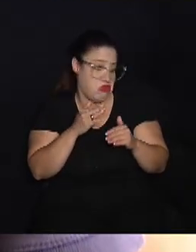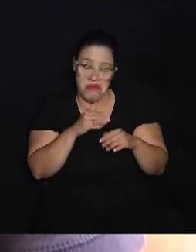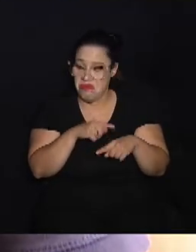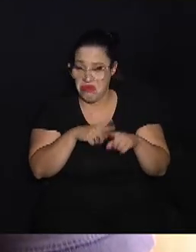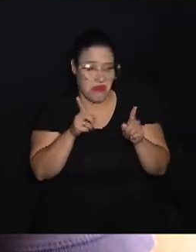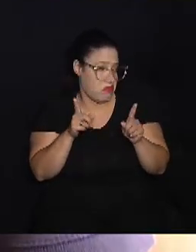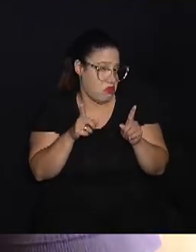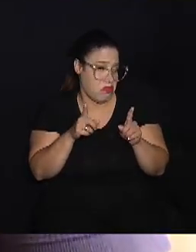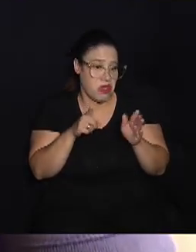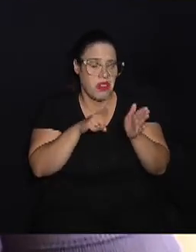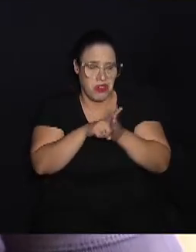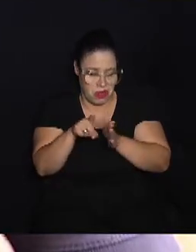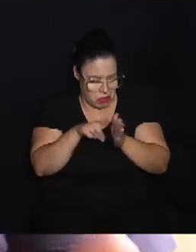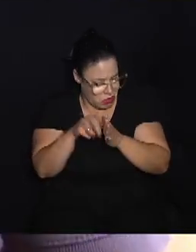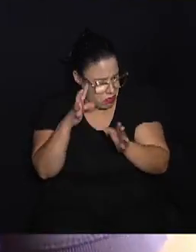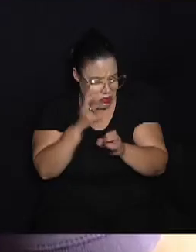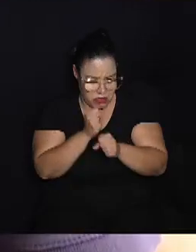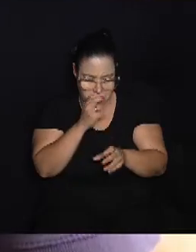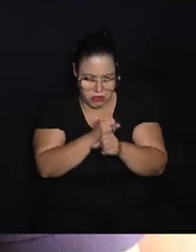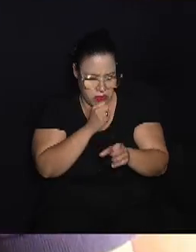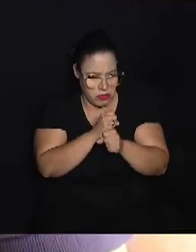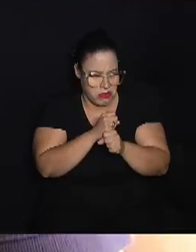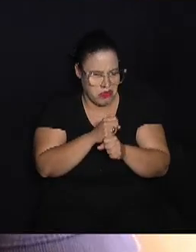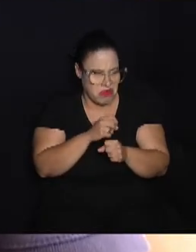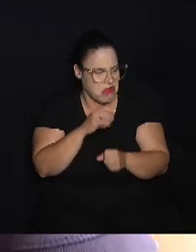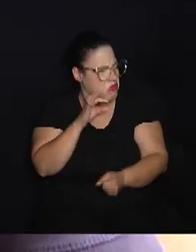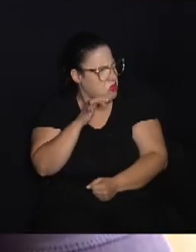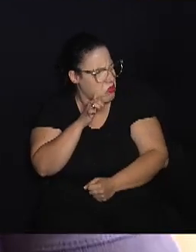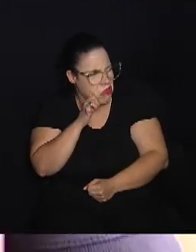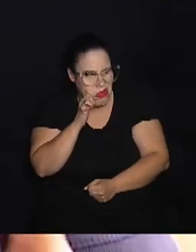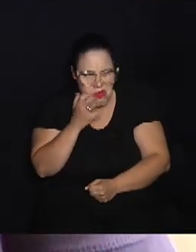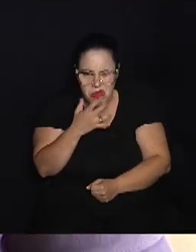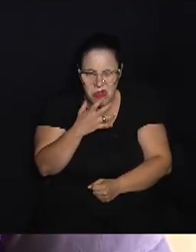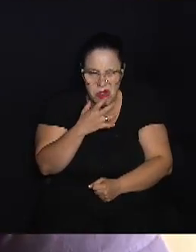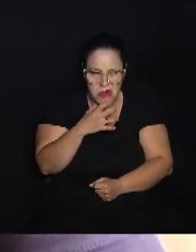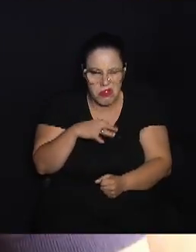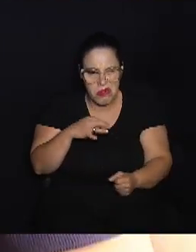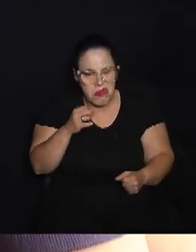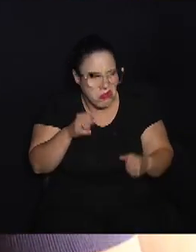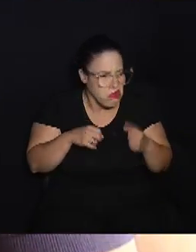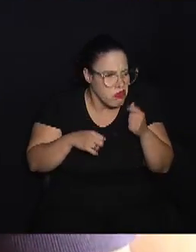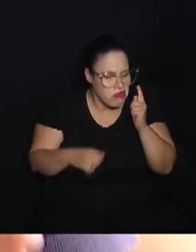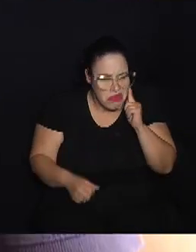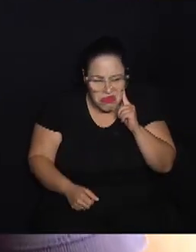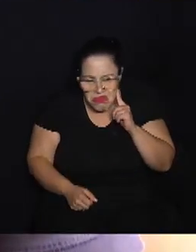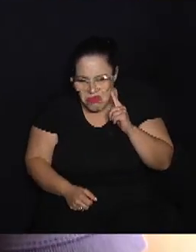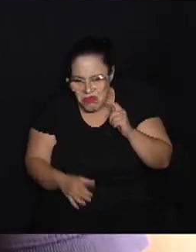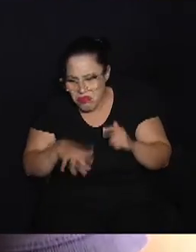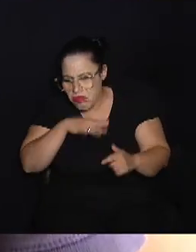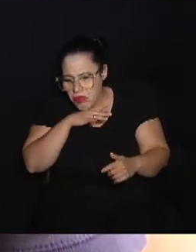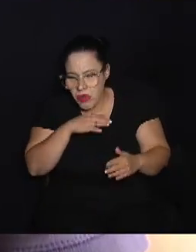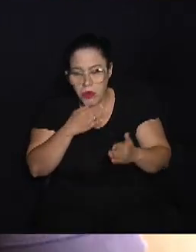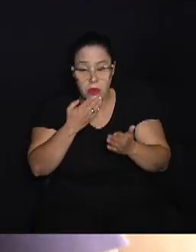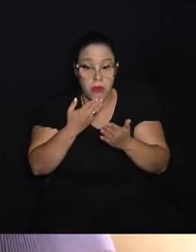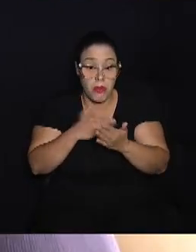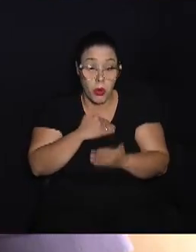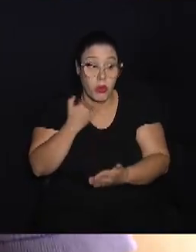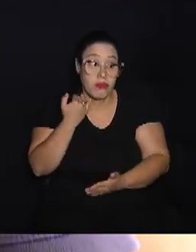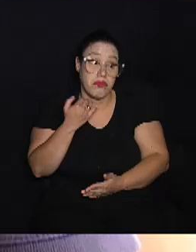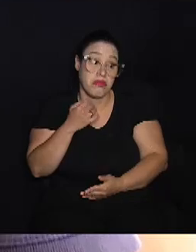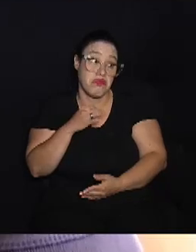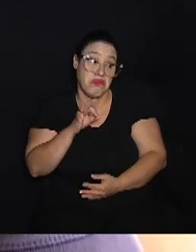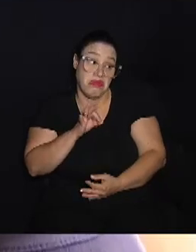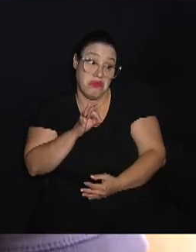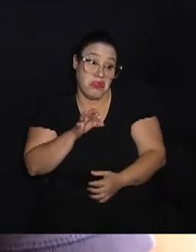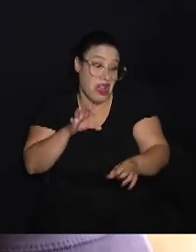gente investiga todo ano. Casos suspeitos, animais que estão com um quadro suspeito, animais que morreram com causa suspeita ou que